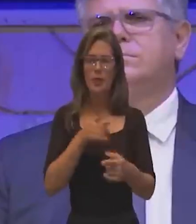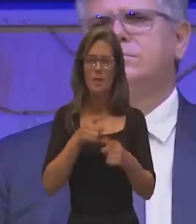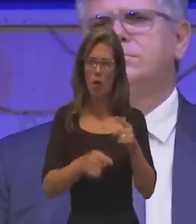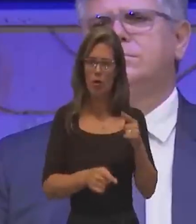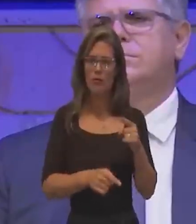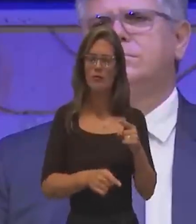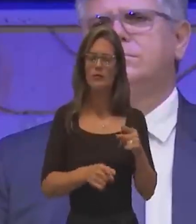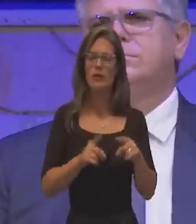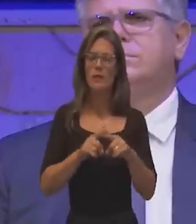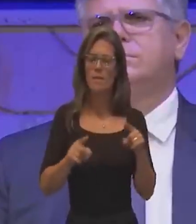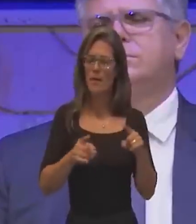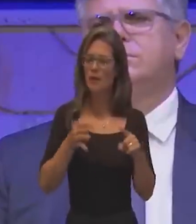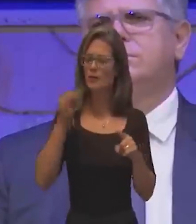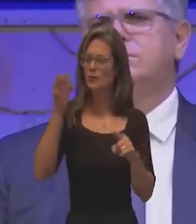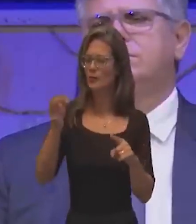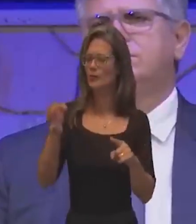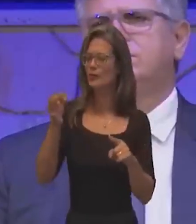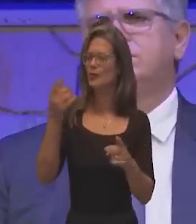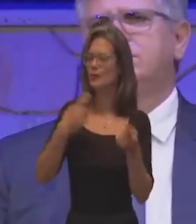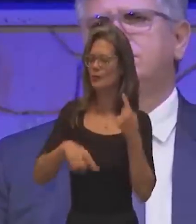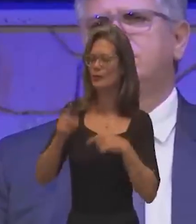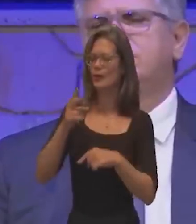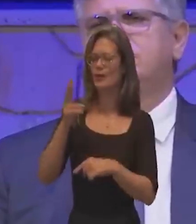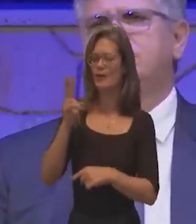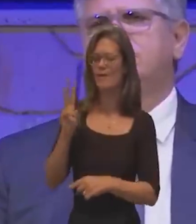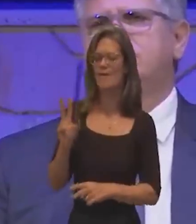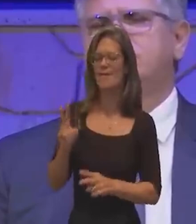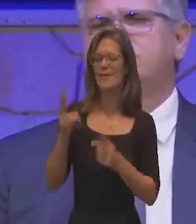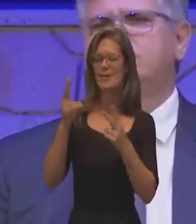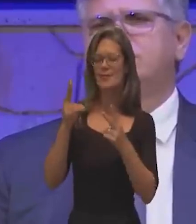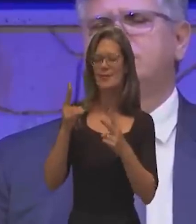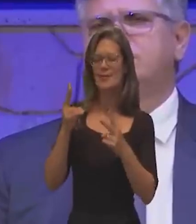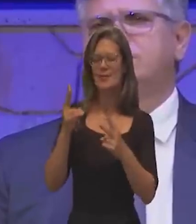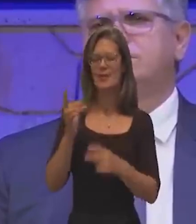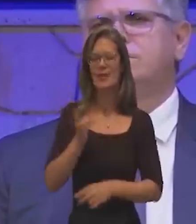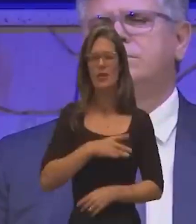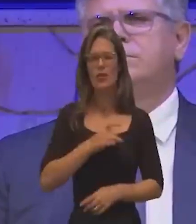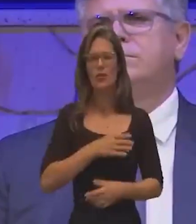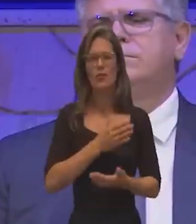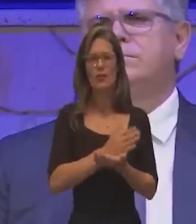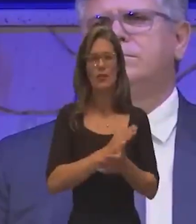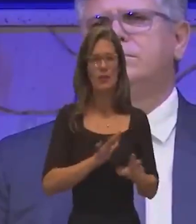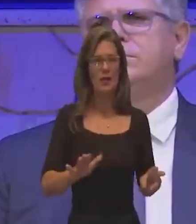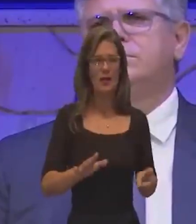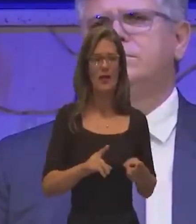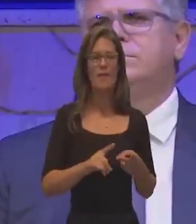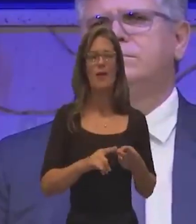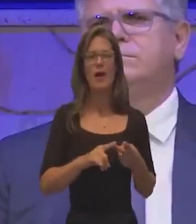mas devemos vencer o nosso medo, a nossa dúvida.